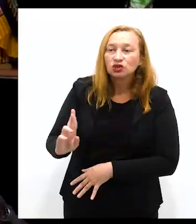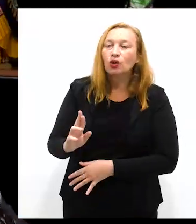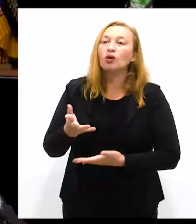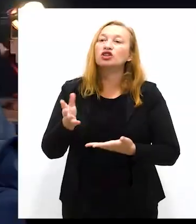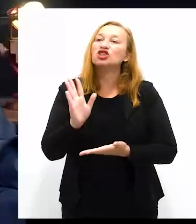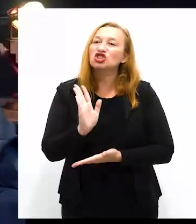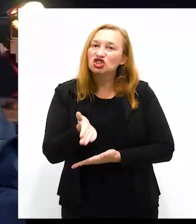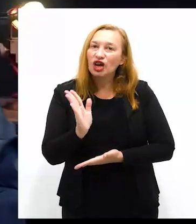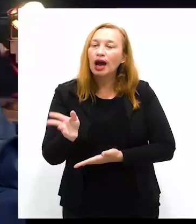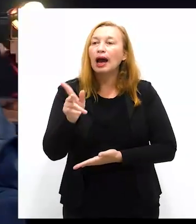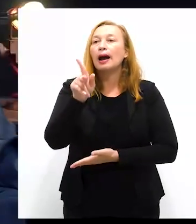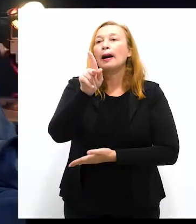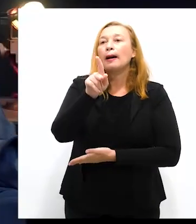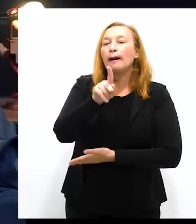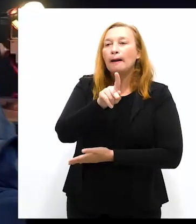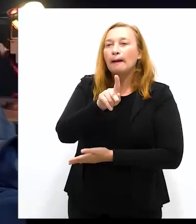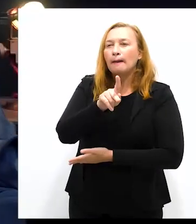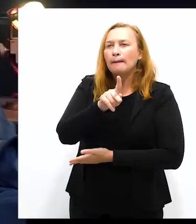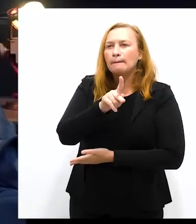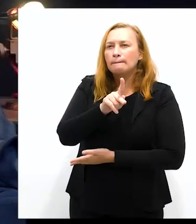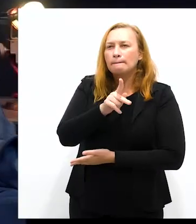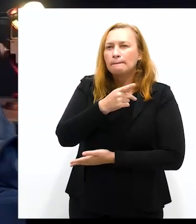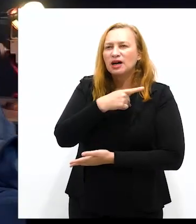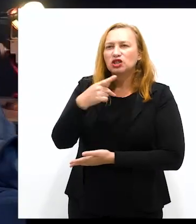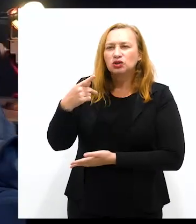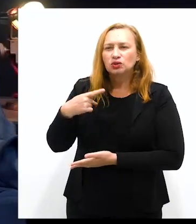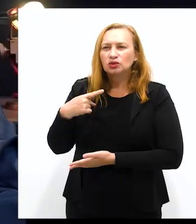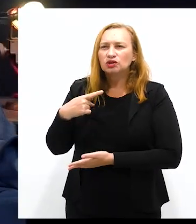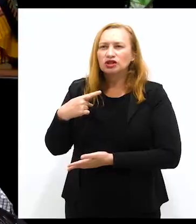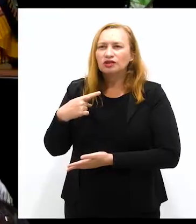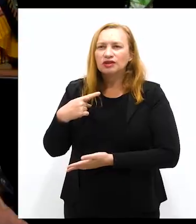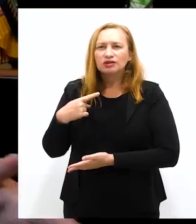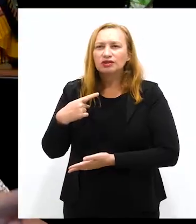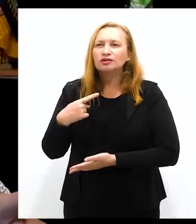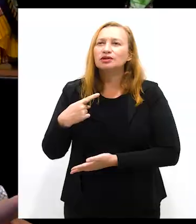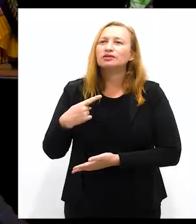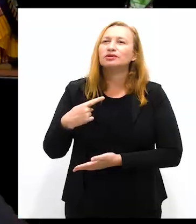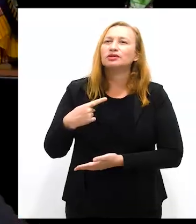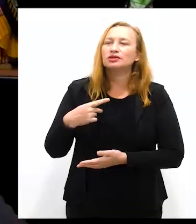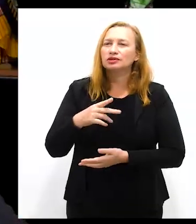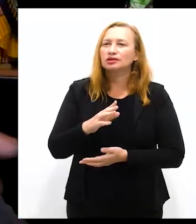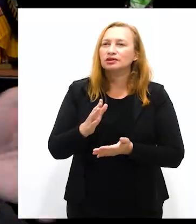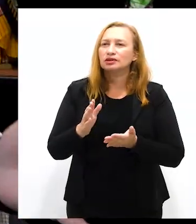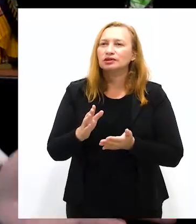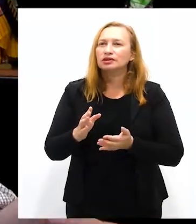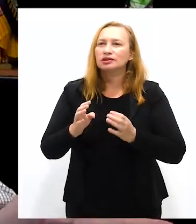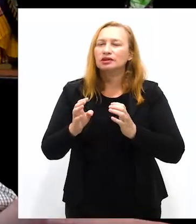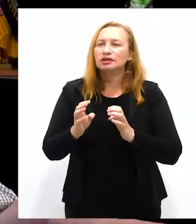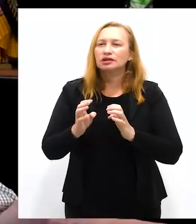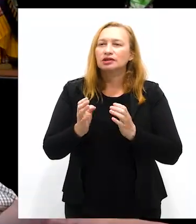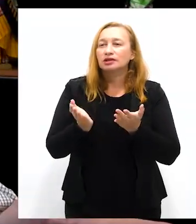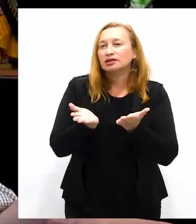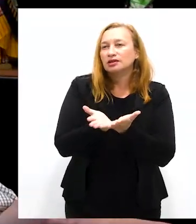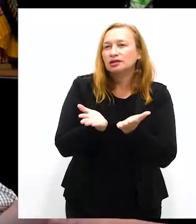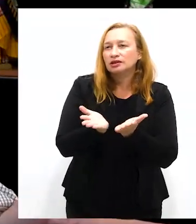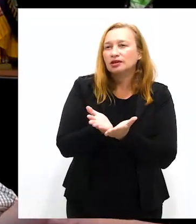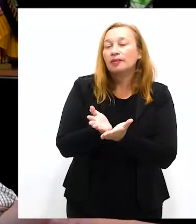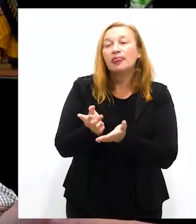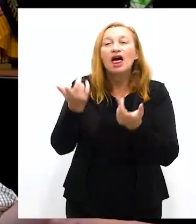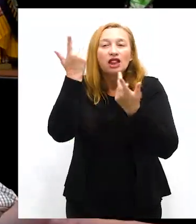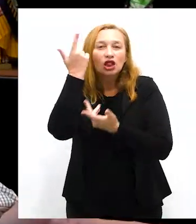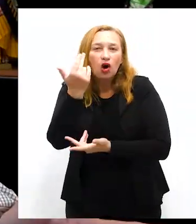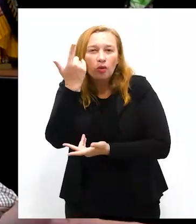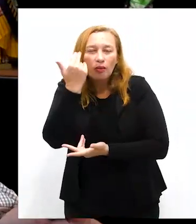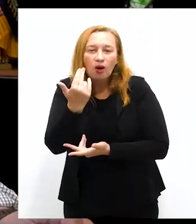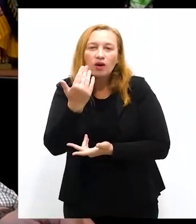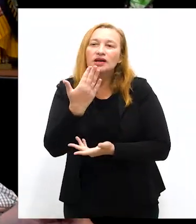matrizes religiosas, já tive pastores evangélicos que na hora ele pede a palavra e diz, eu nunca vi um espetáculo desse, de Paixão de